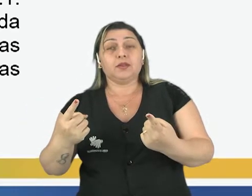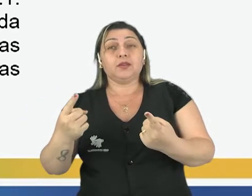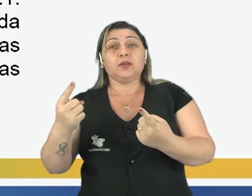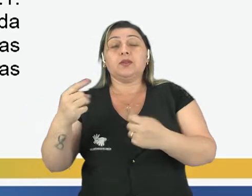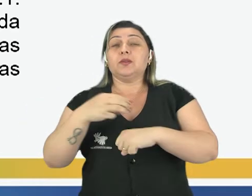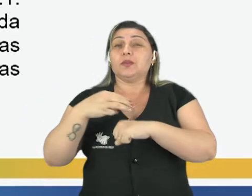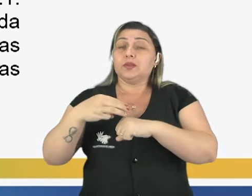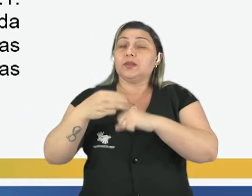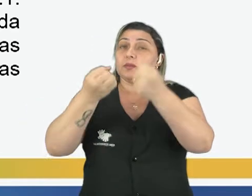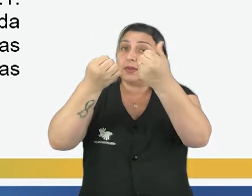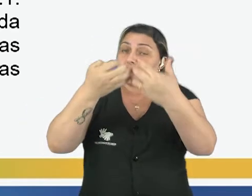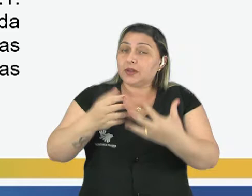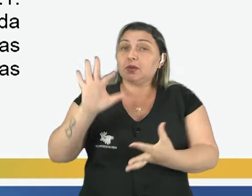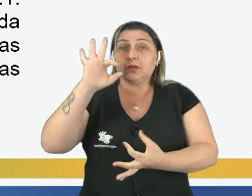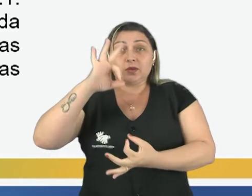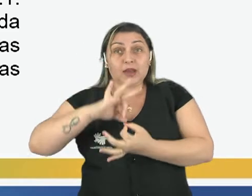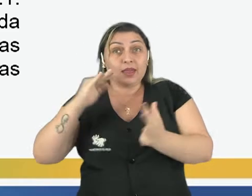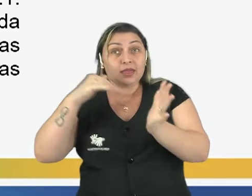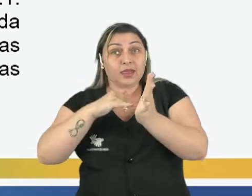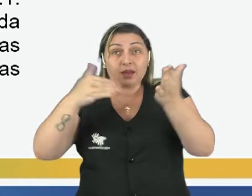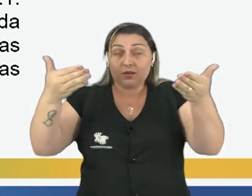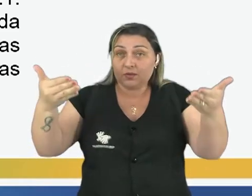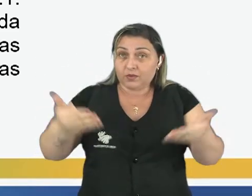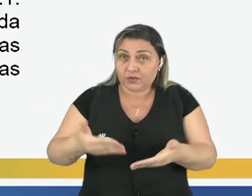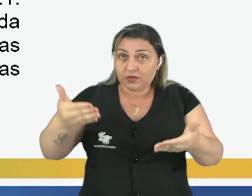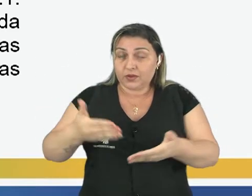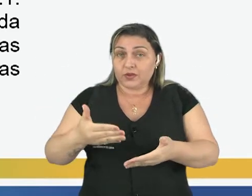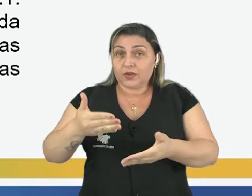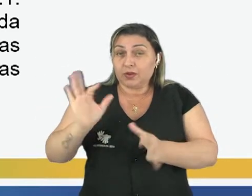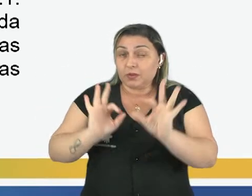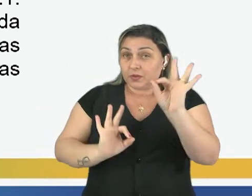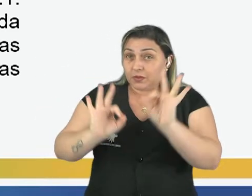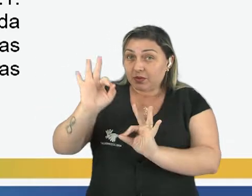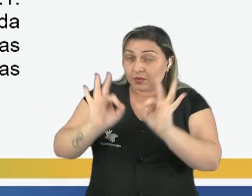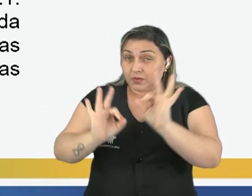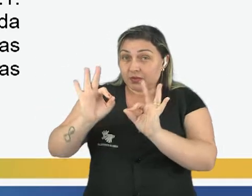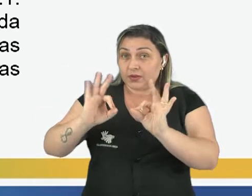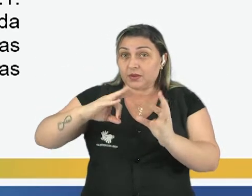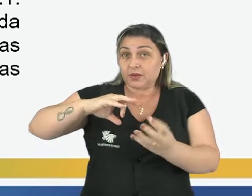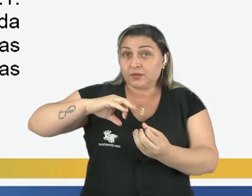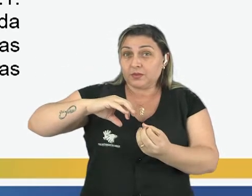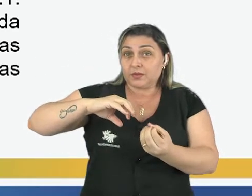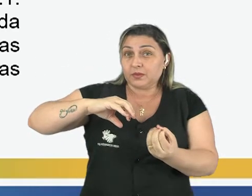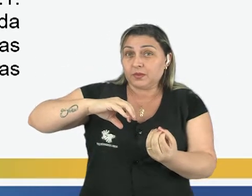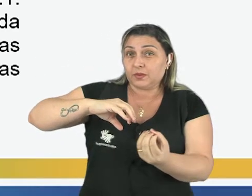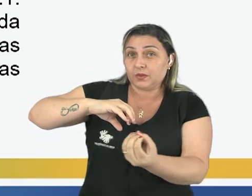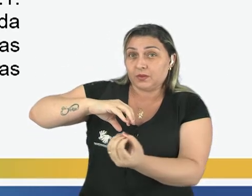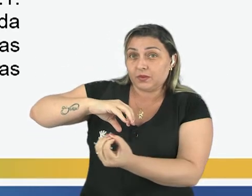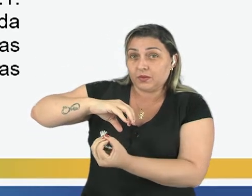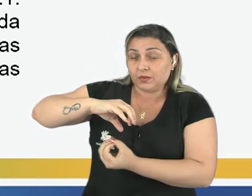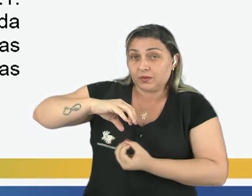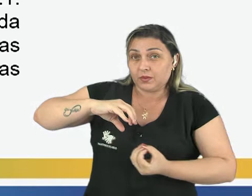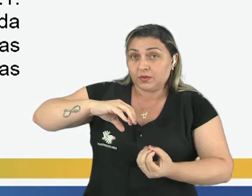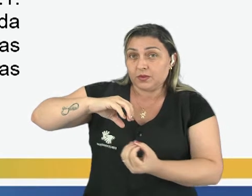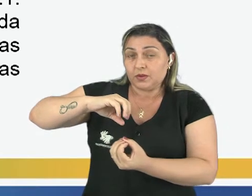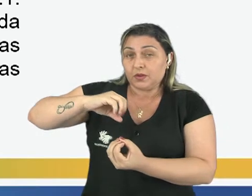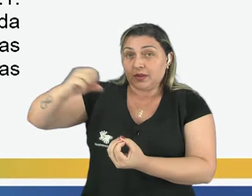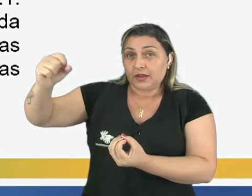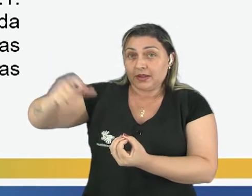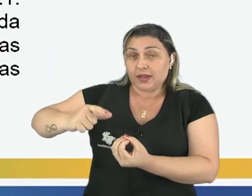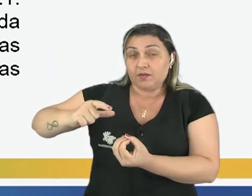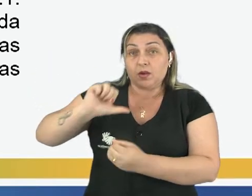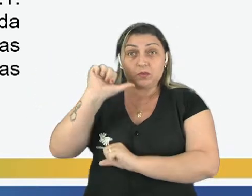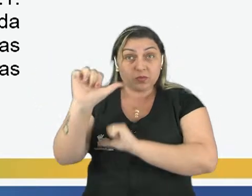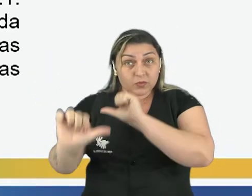momento da definição do zodíaco até hoje, o plano da órbita da Terra em relação ao Sol foi alterado